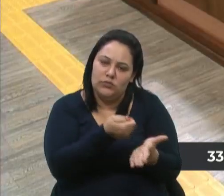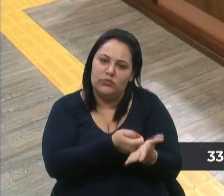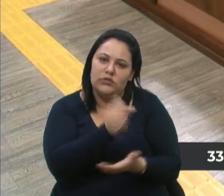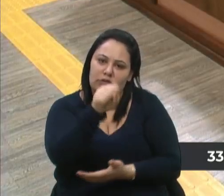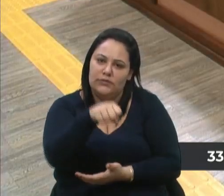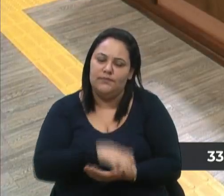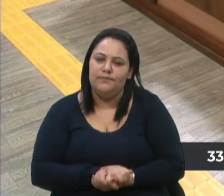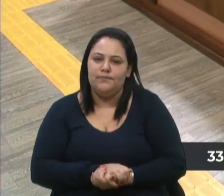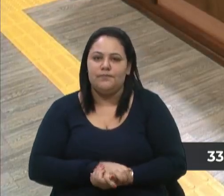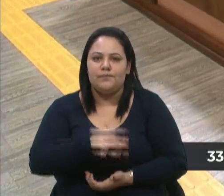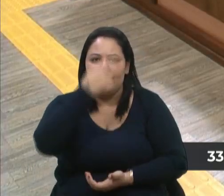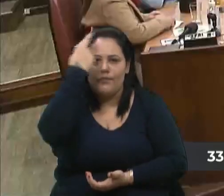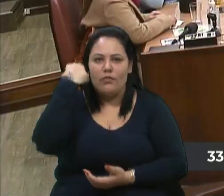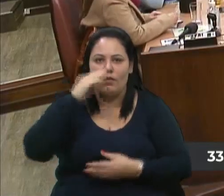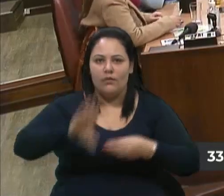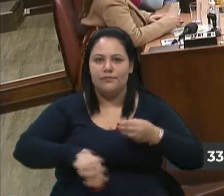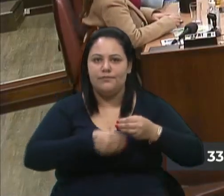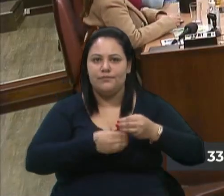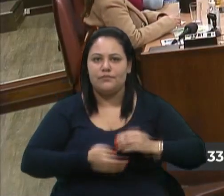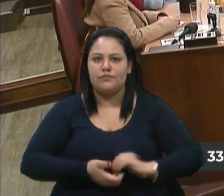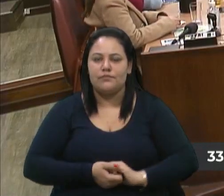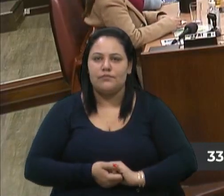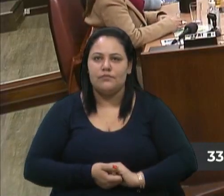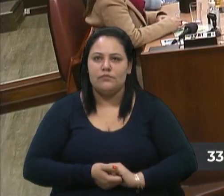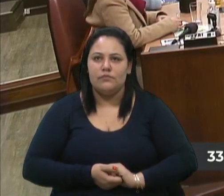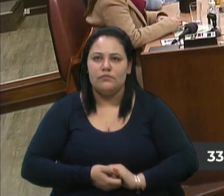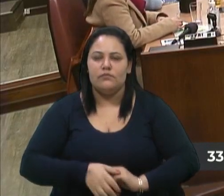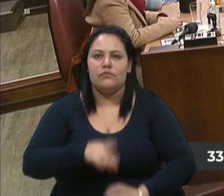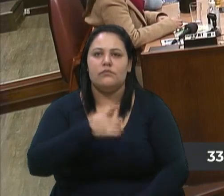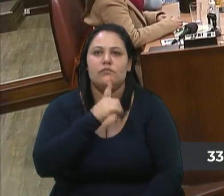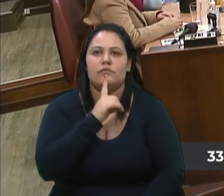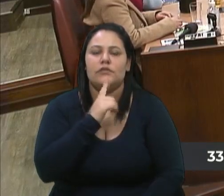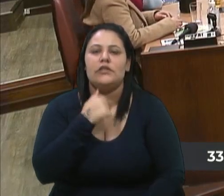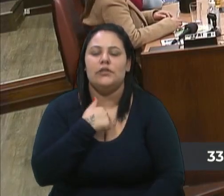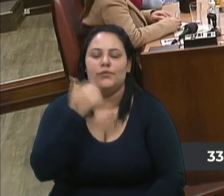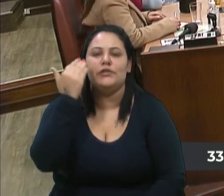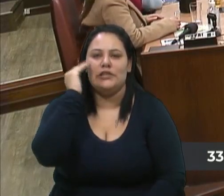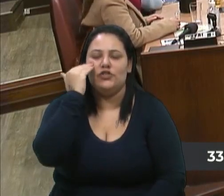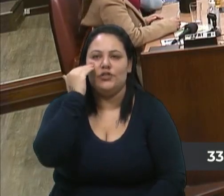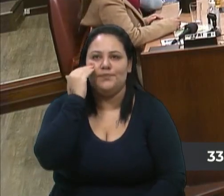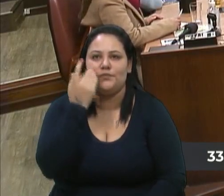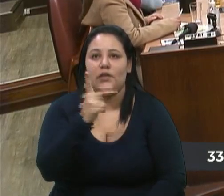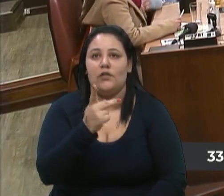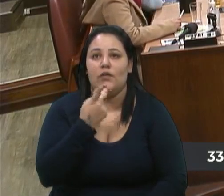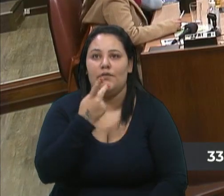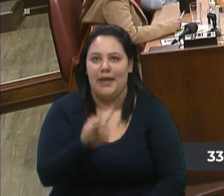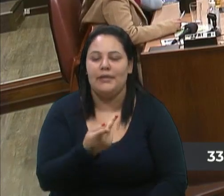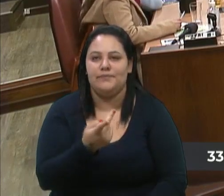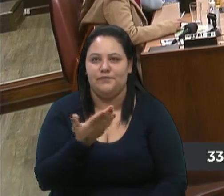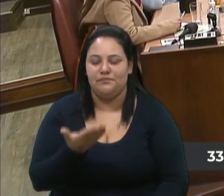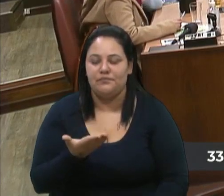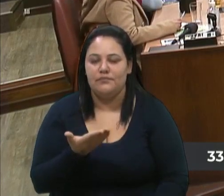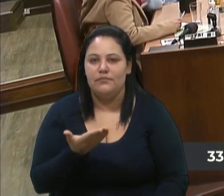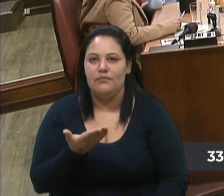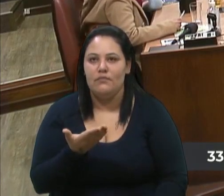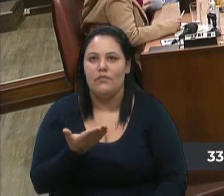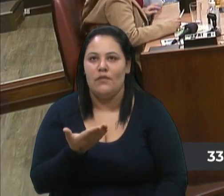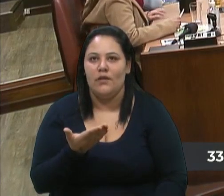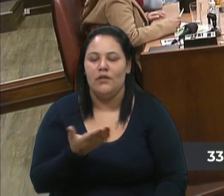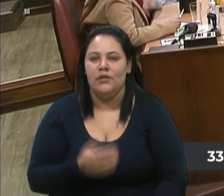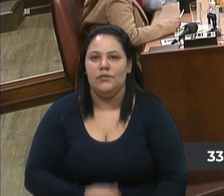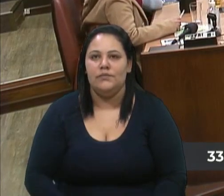Rafael. Vereador Alberto, eu entendi a sua manifestação inicial, na